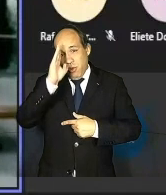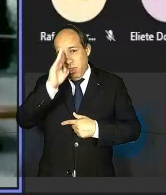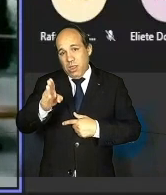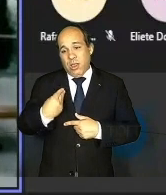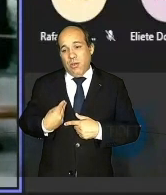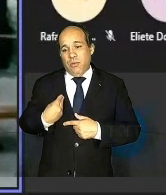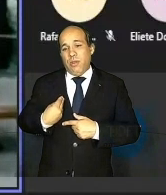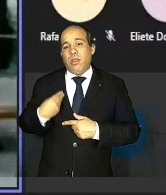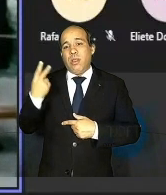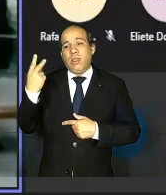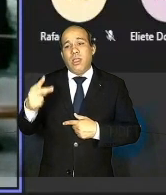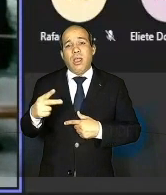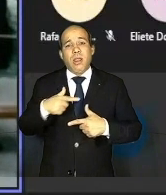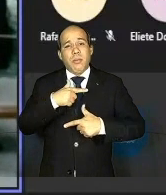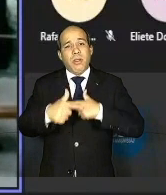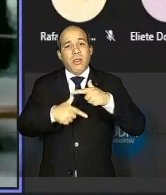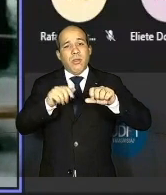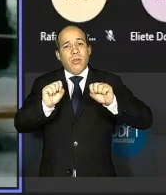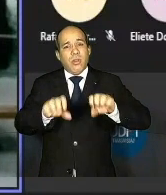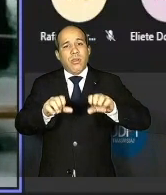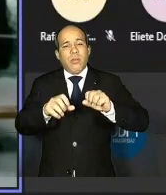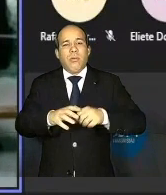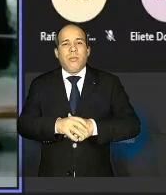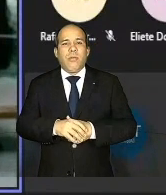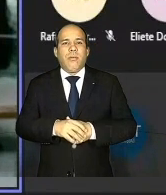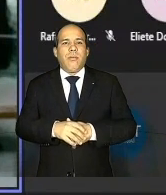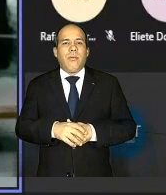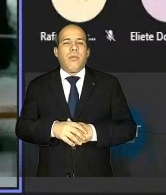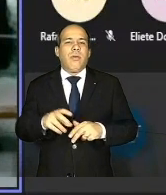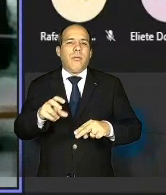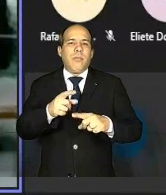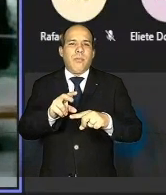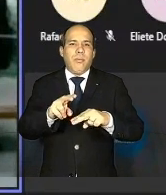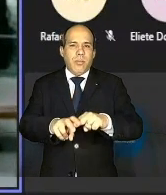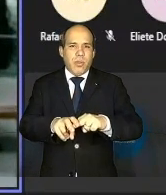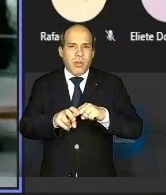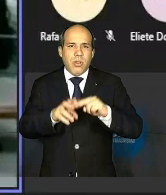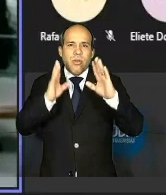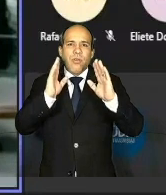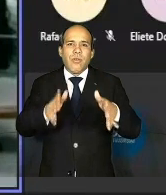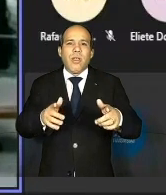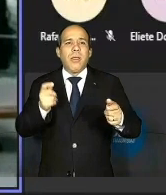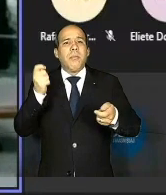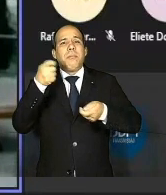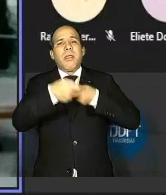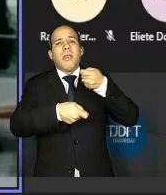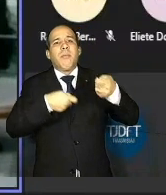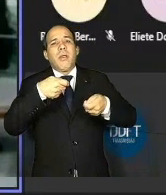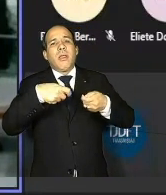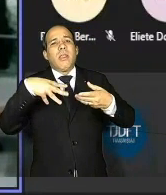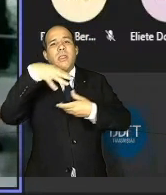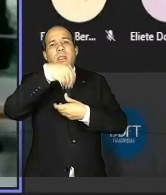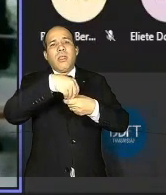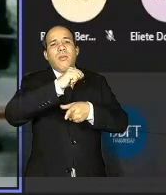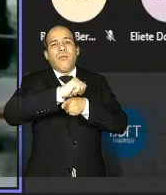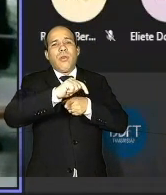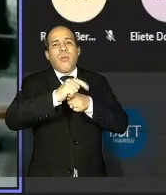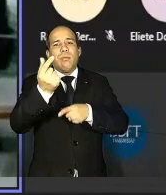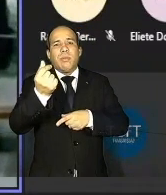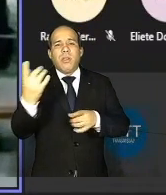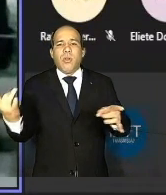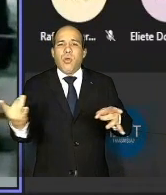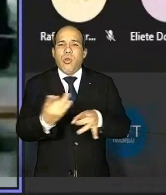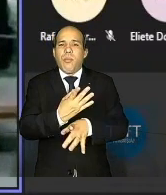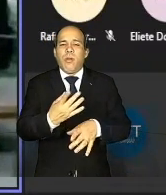são diretamente relacionados com a prestação educacional, haja visto, como dito, que já são remunerados pelo valor